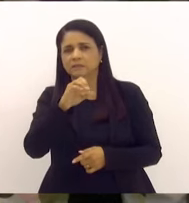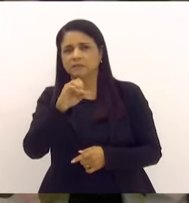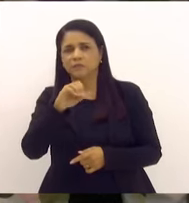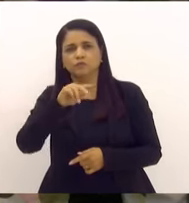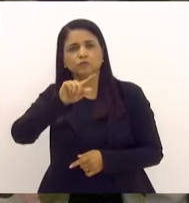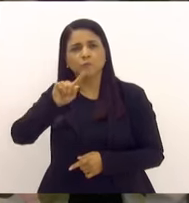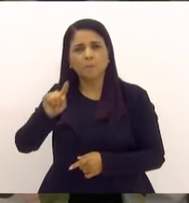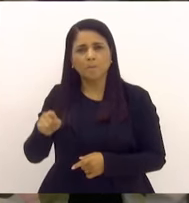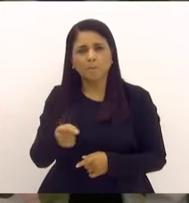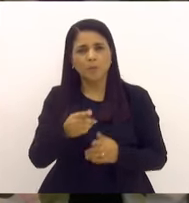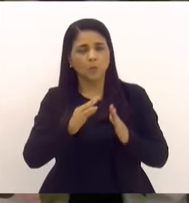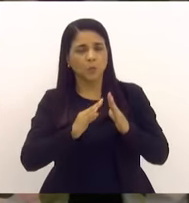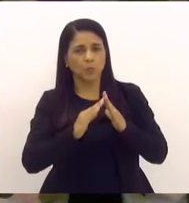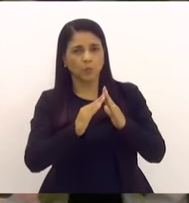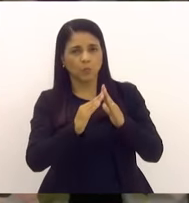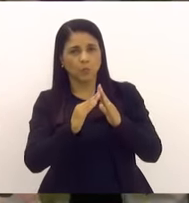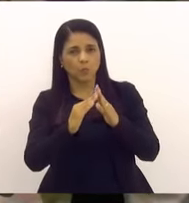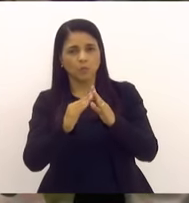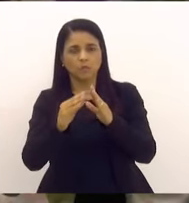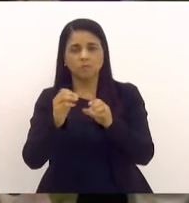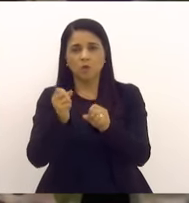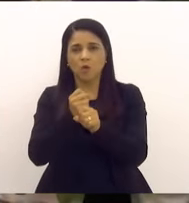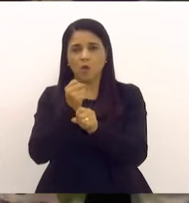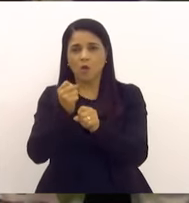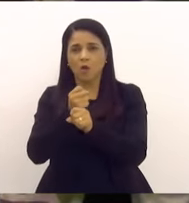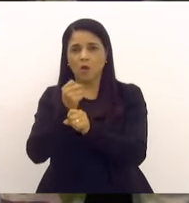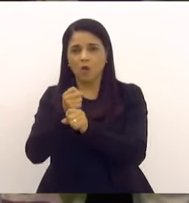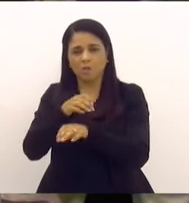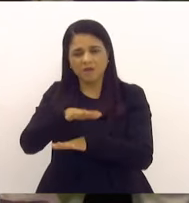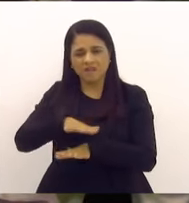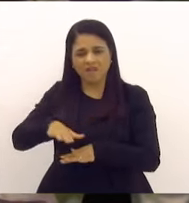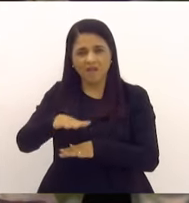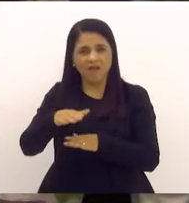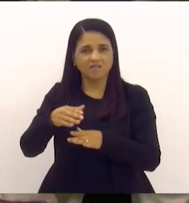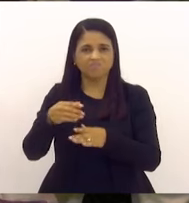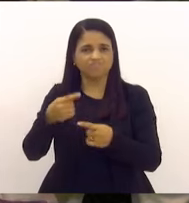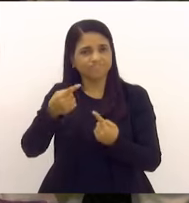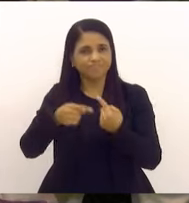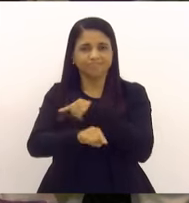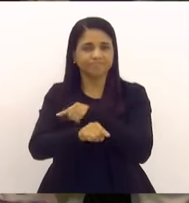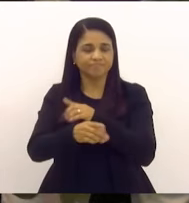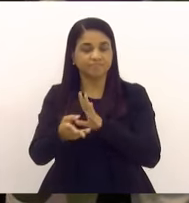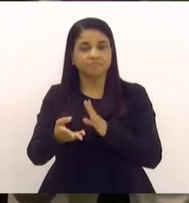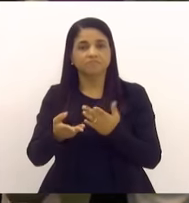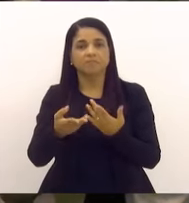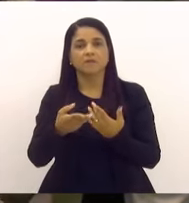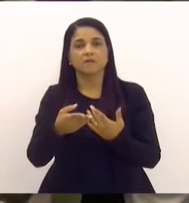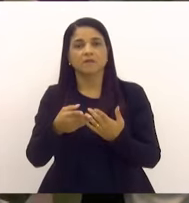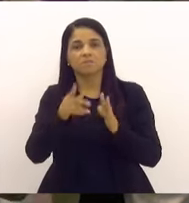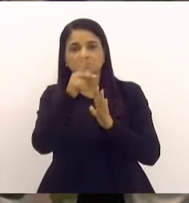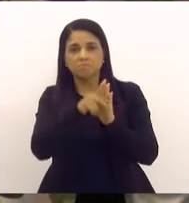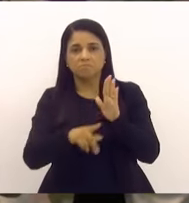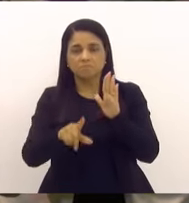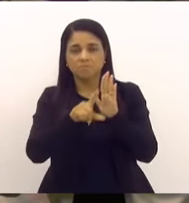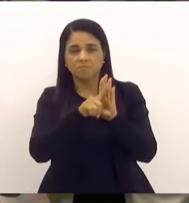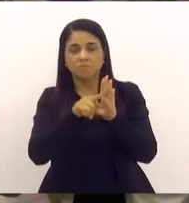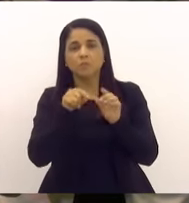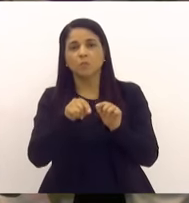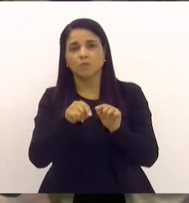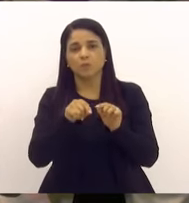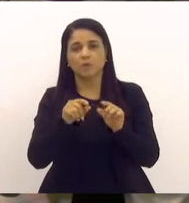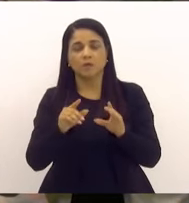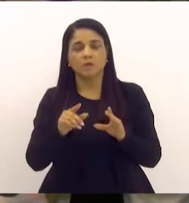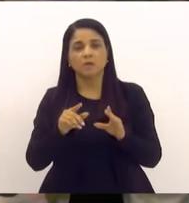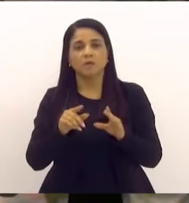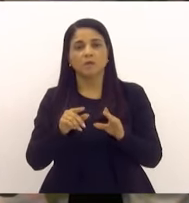domicílios que são construídos de forma em área inadequada, e esse PL pretende